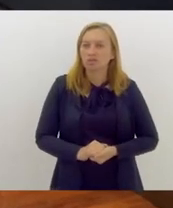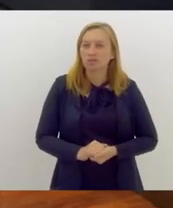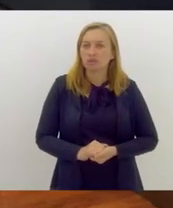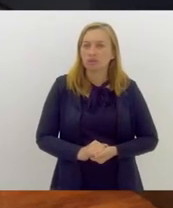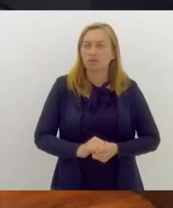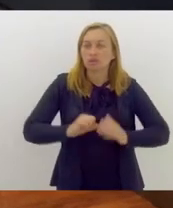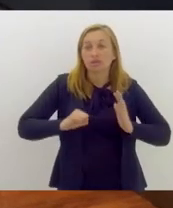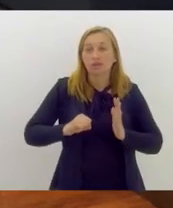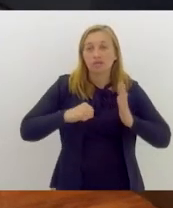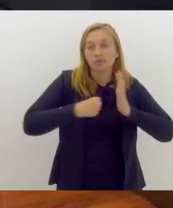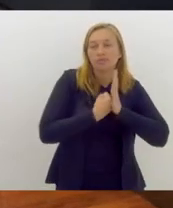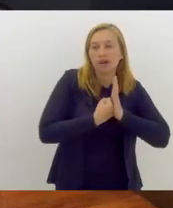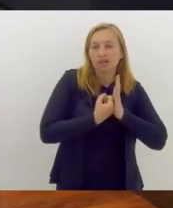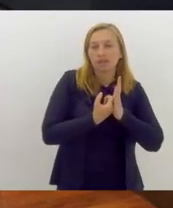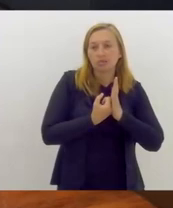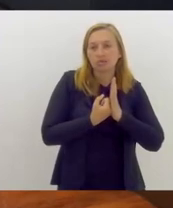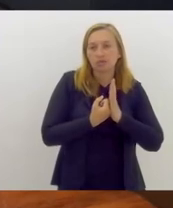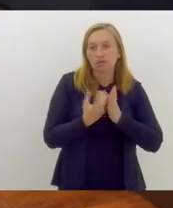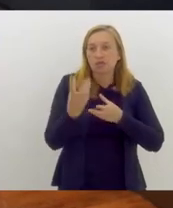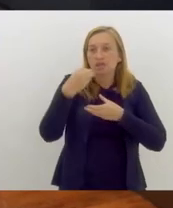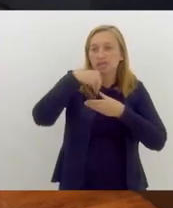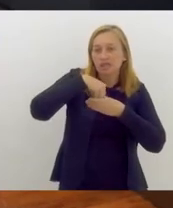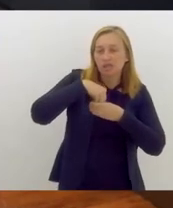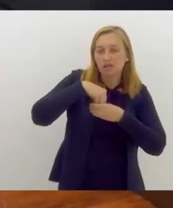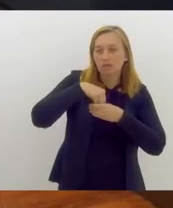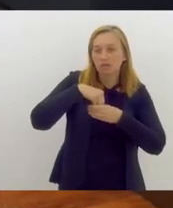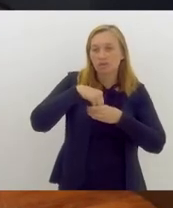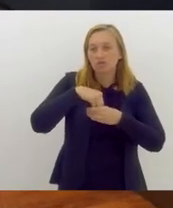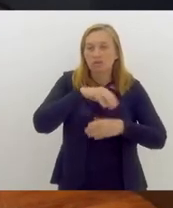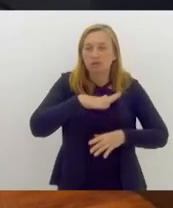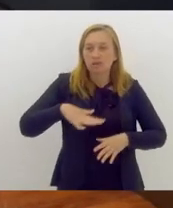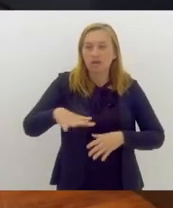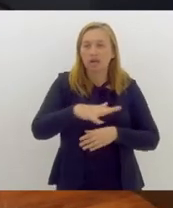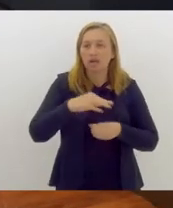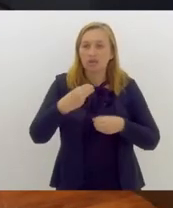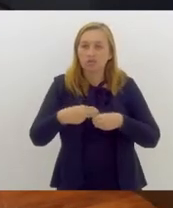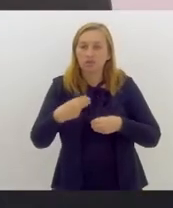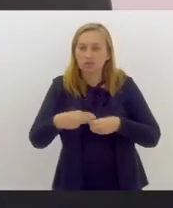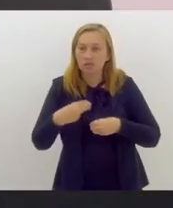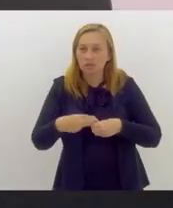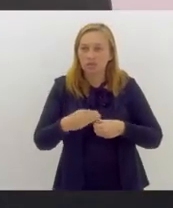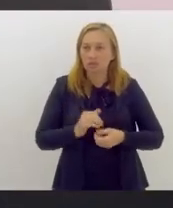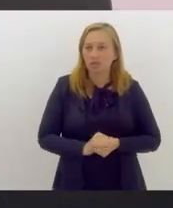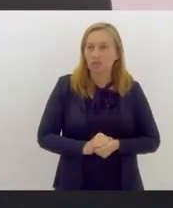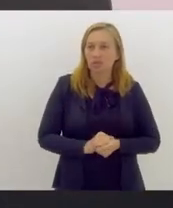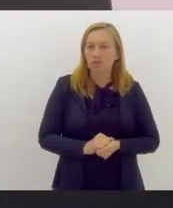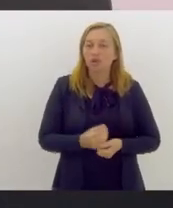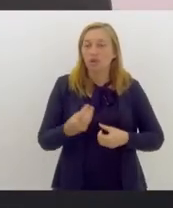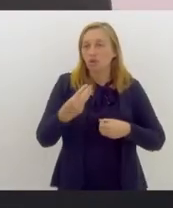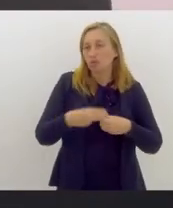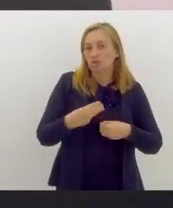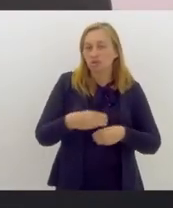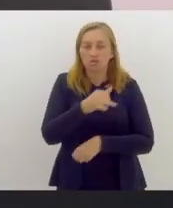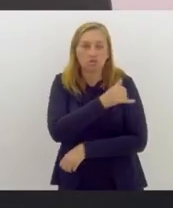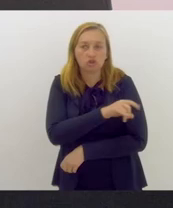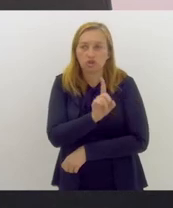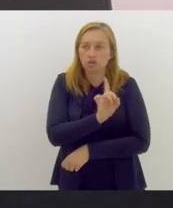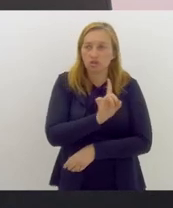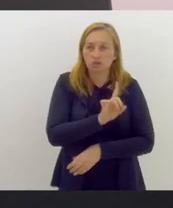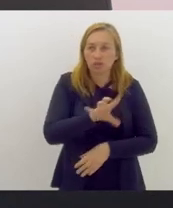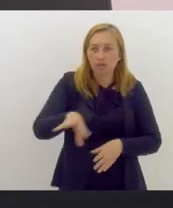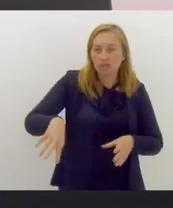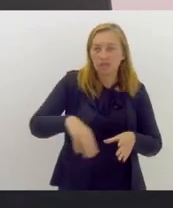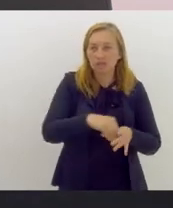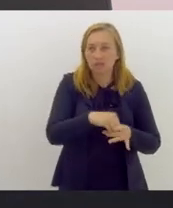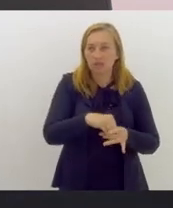impactos estarem dentro do território do município do Rio de Janeiro o município não participou em absoluto no processo